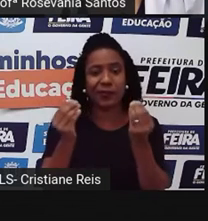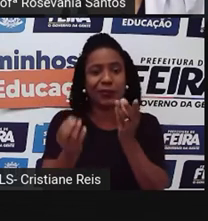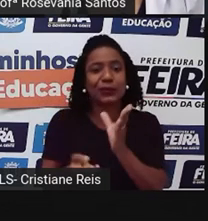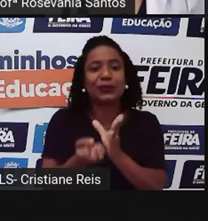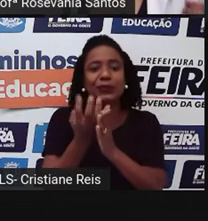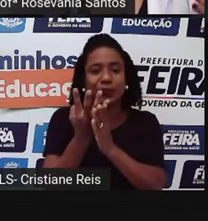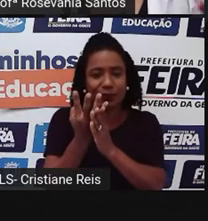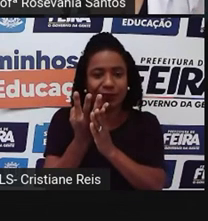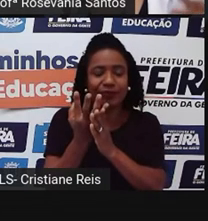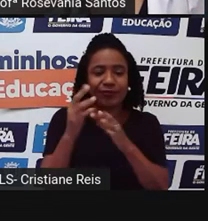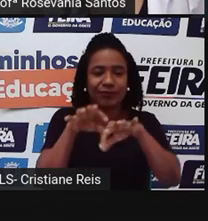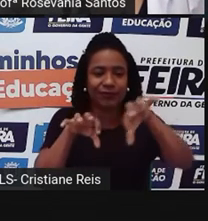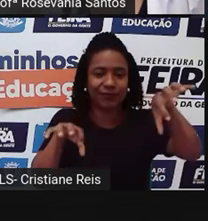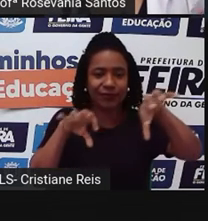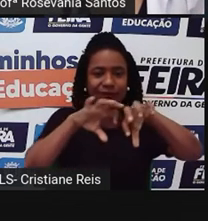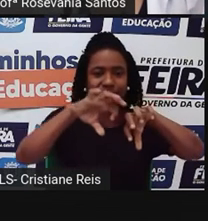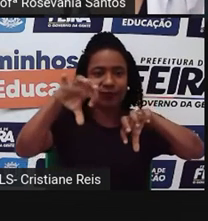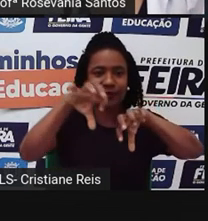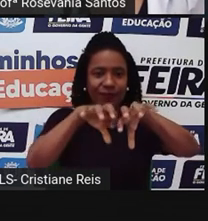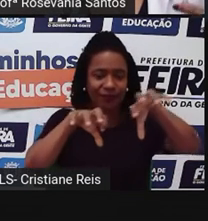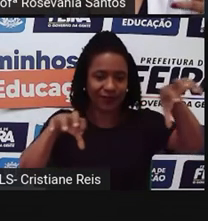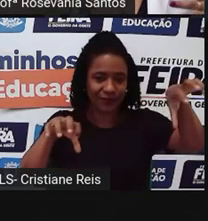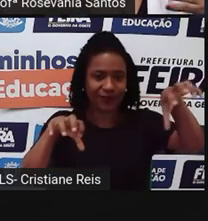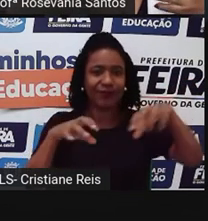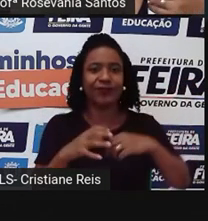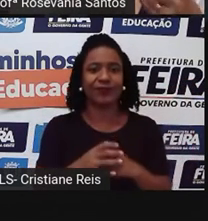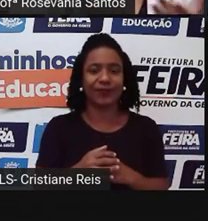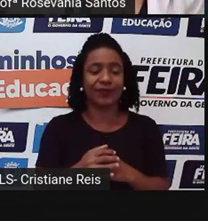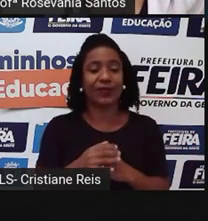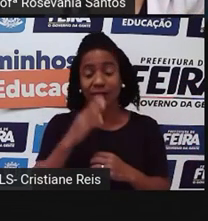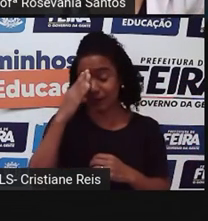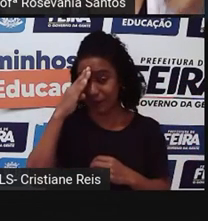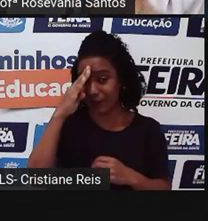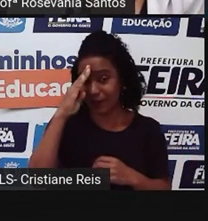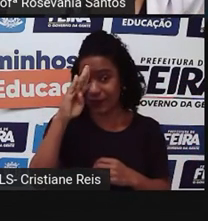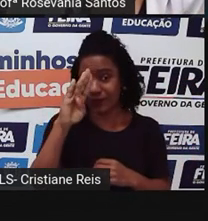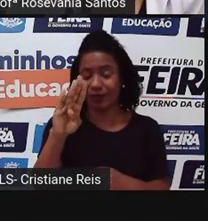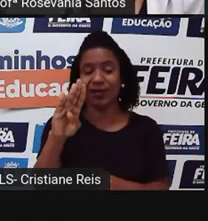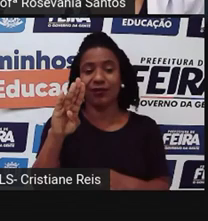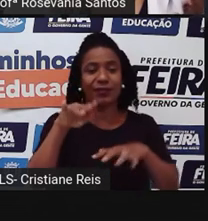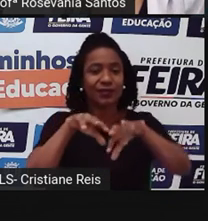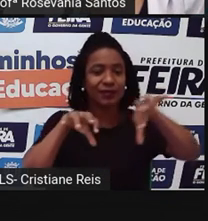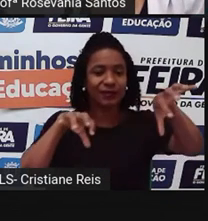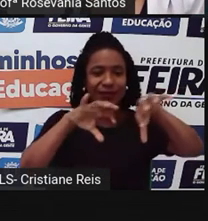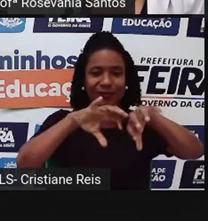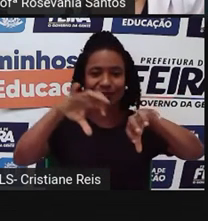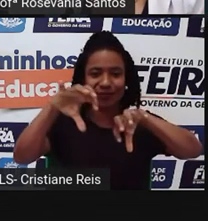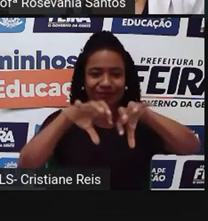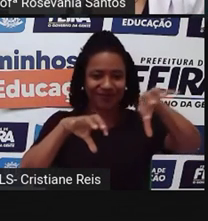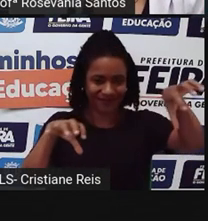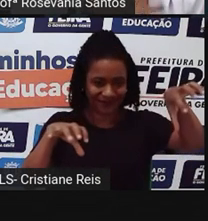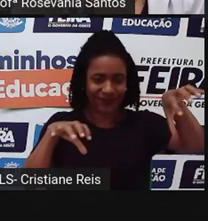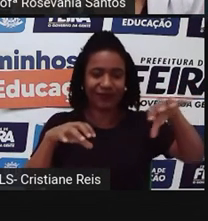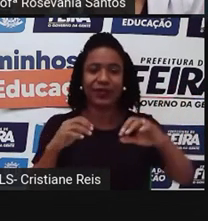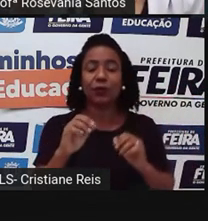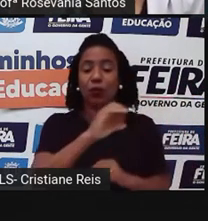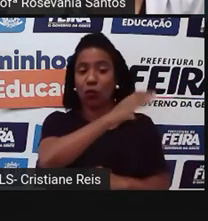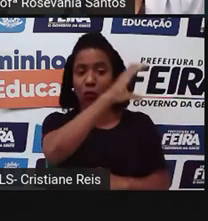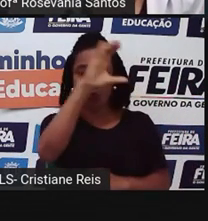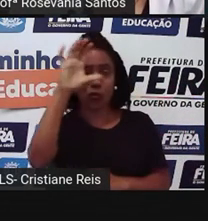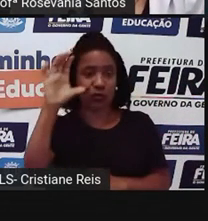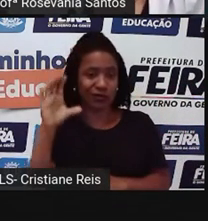pode colocar. E aí você vai dividindo ele. Então, a principal divisão dela é por continentes, e a gente